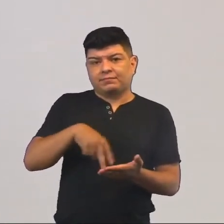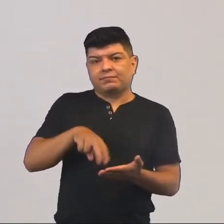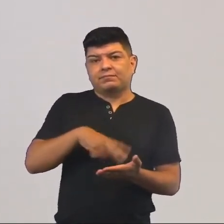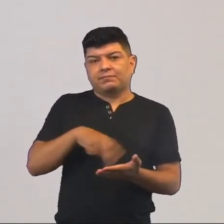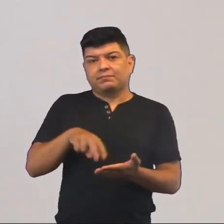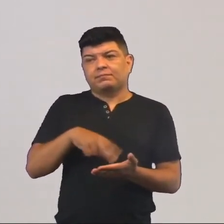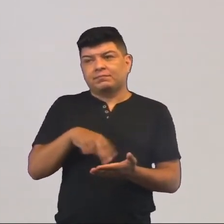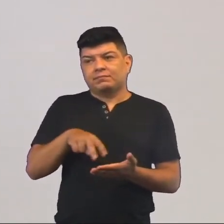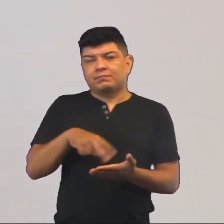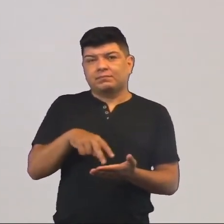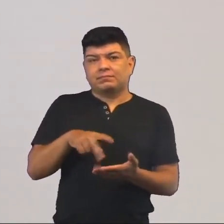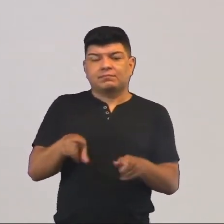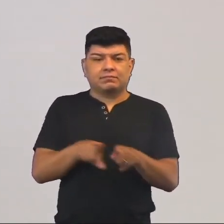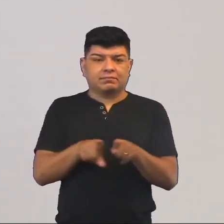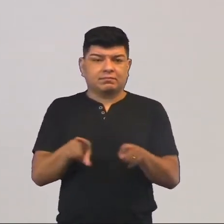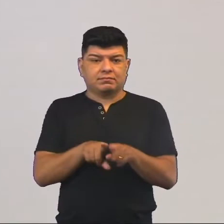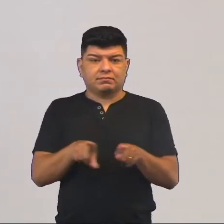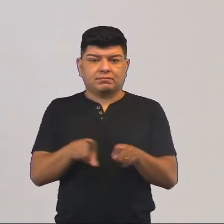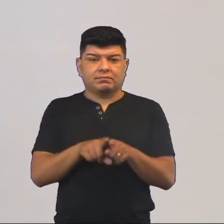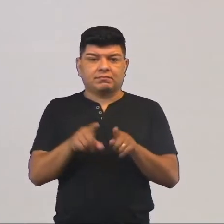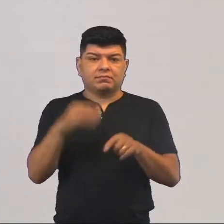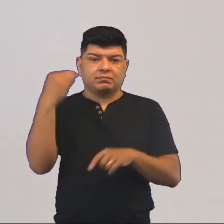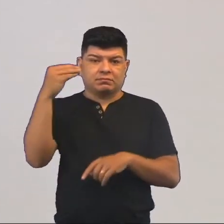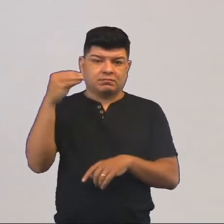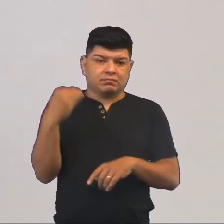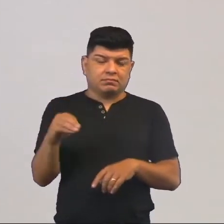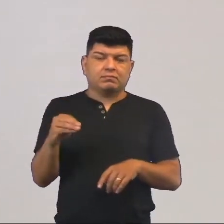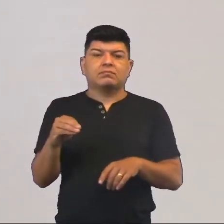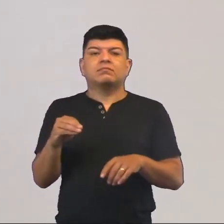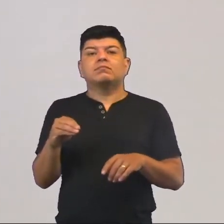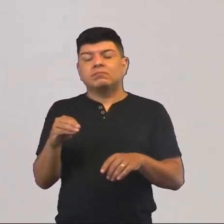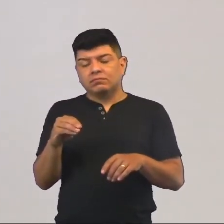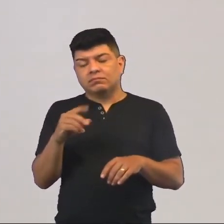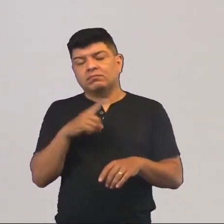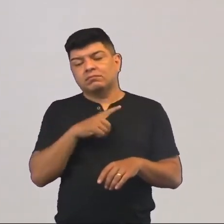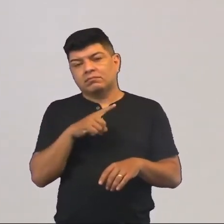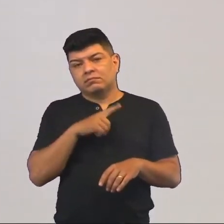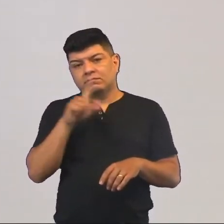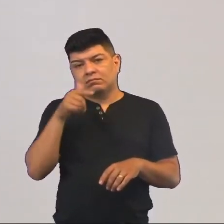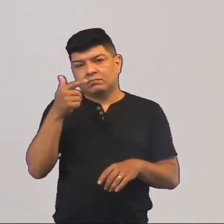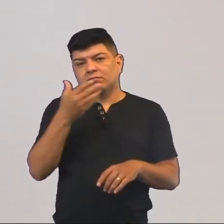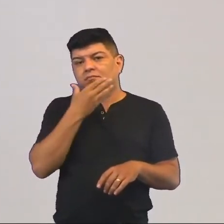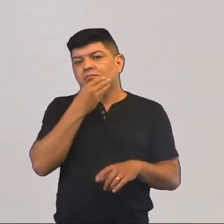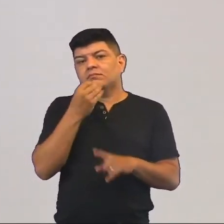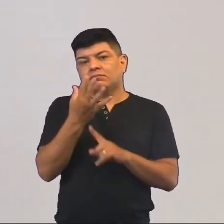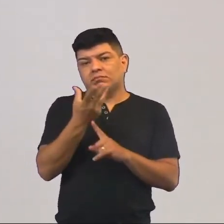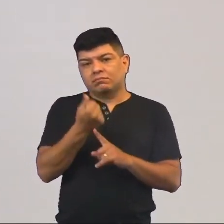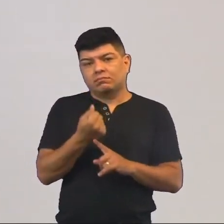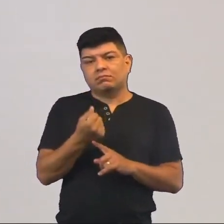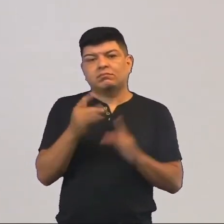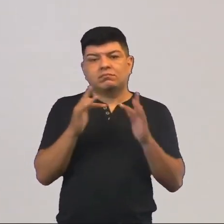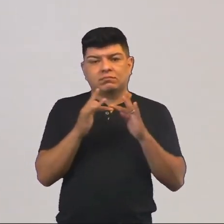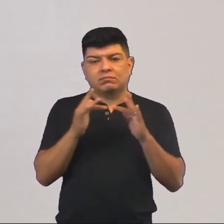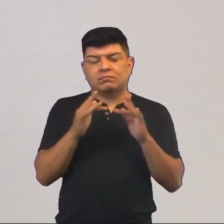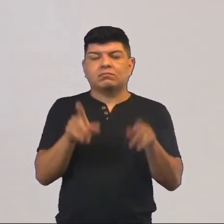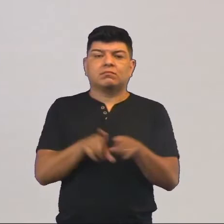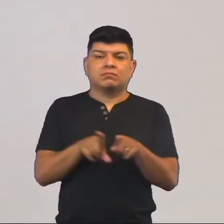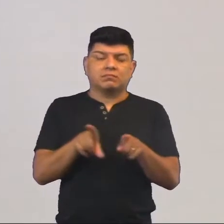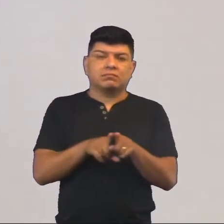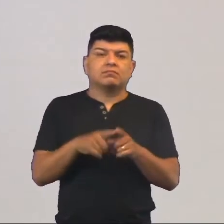elas eram também publicadas para que os outros artistas pudessem ter acesso e